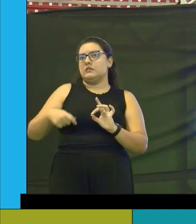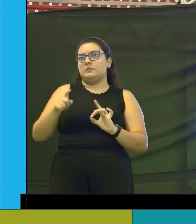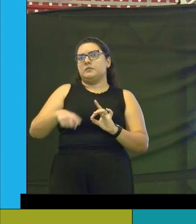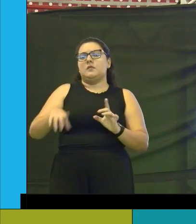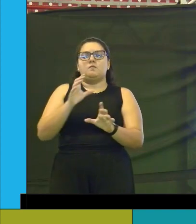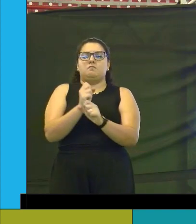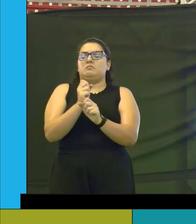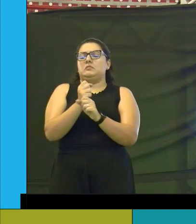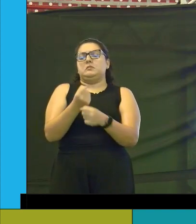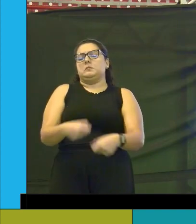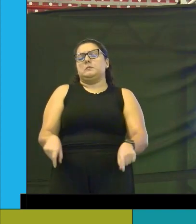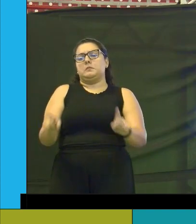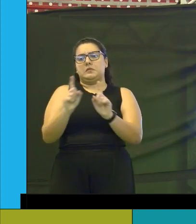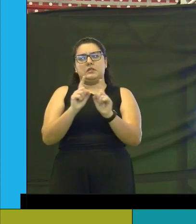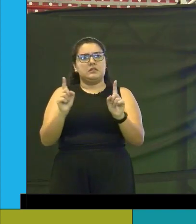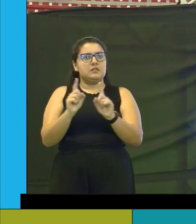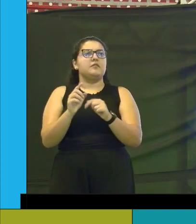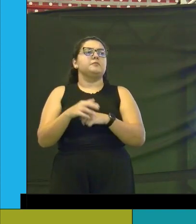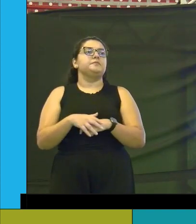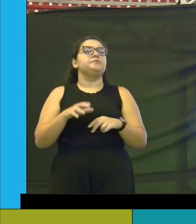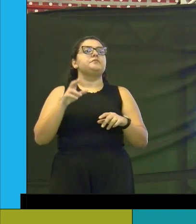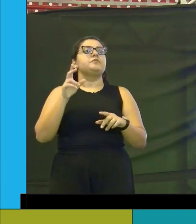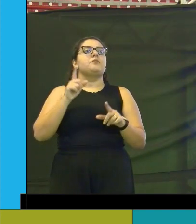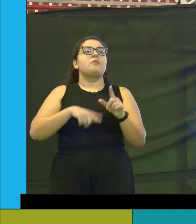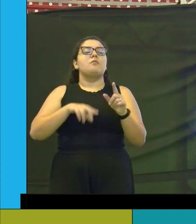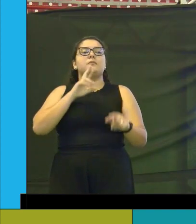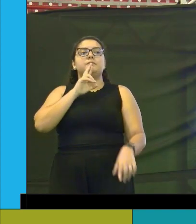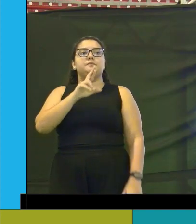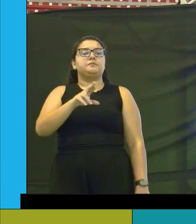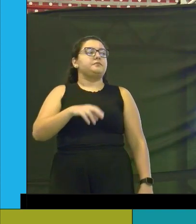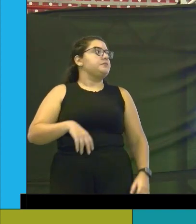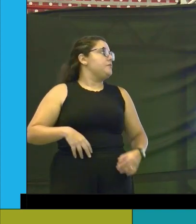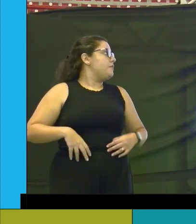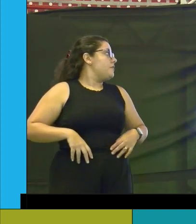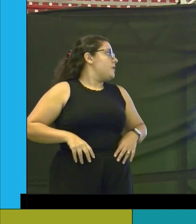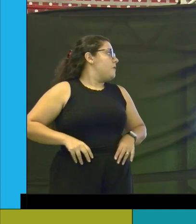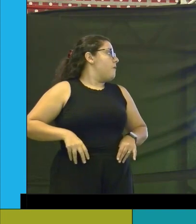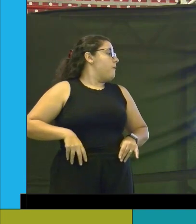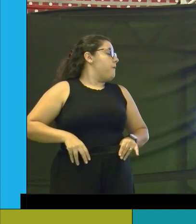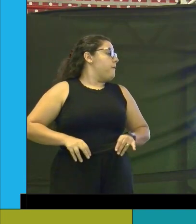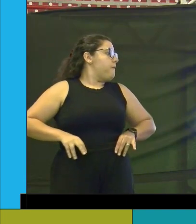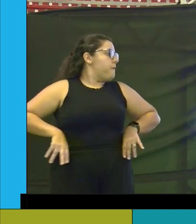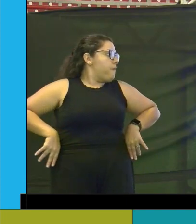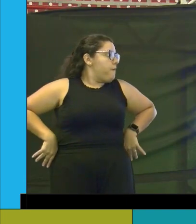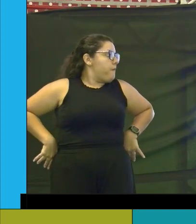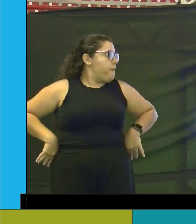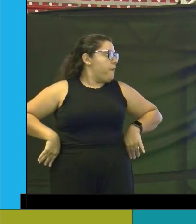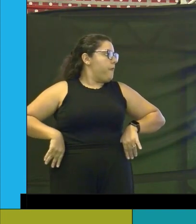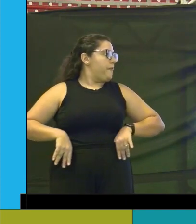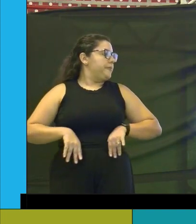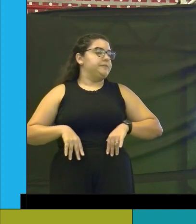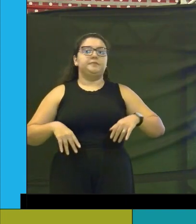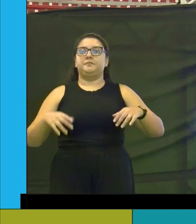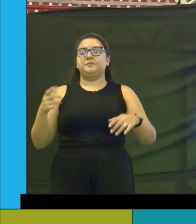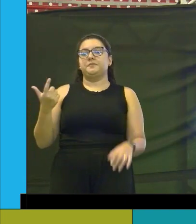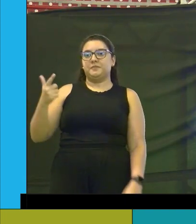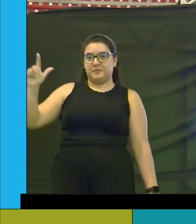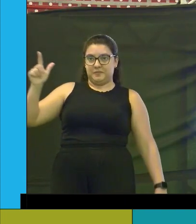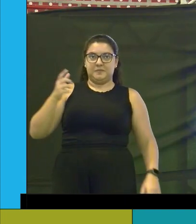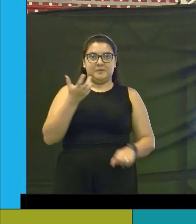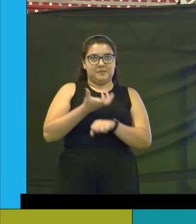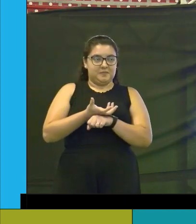desses cálculos que eu fiz. E com essa questão, eu passo a bola para você, mestre. Vamos que